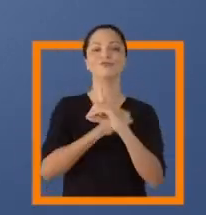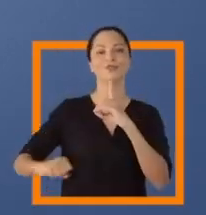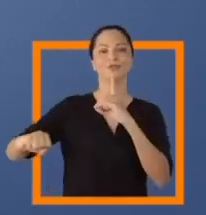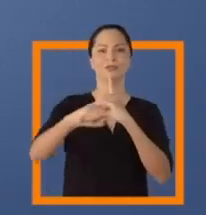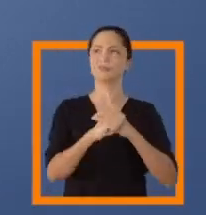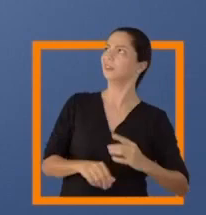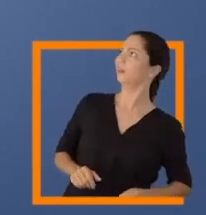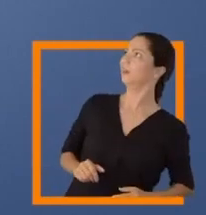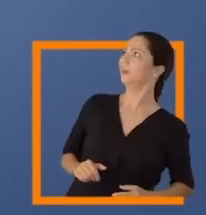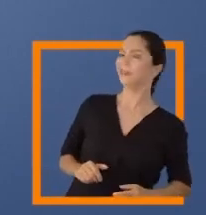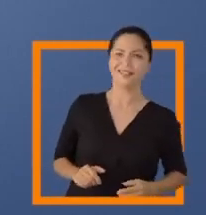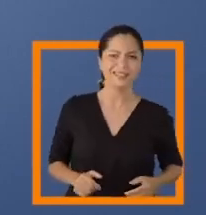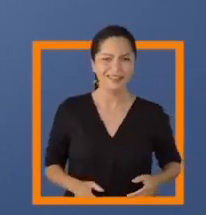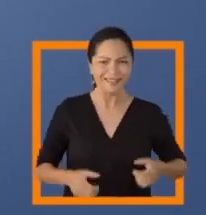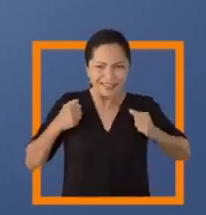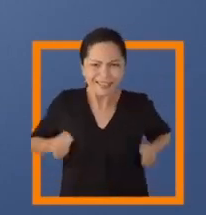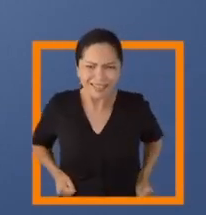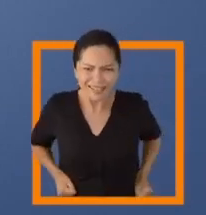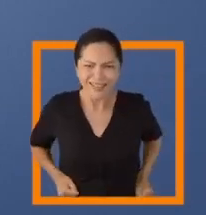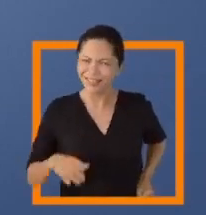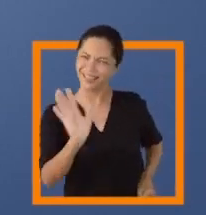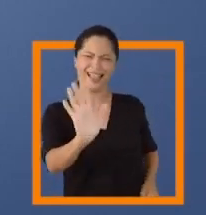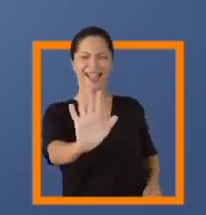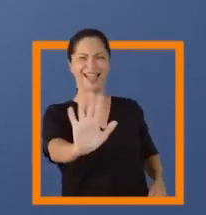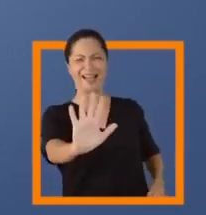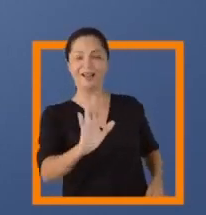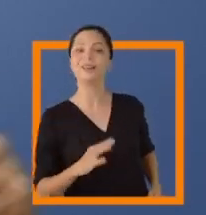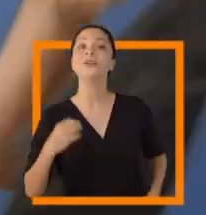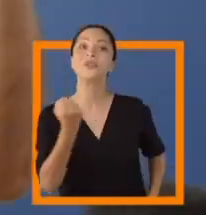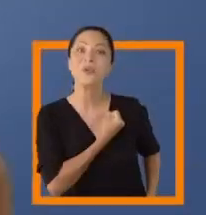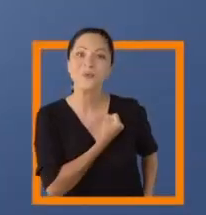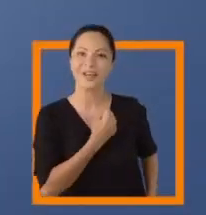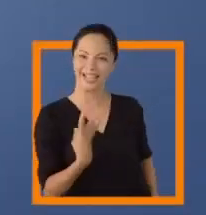social. Opa! Não, esse também não é meu número.